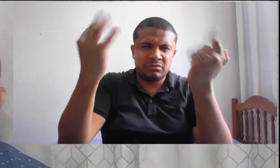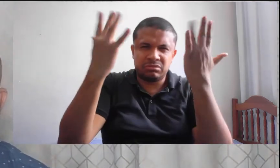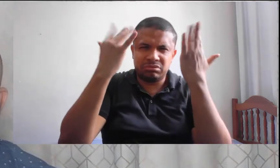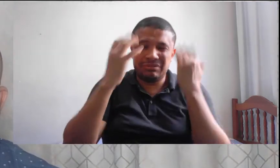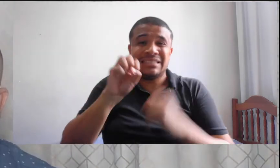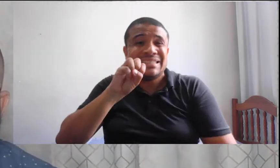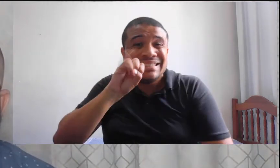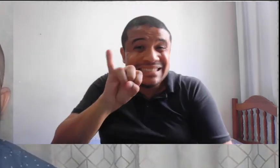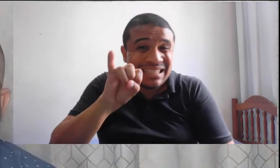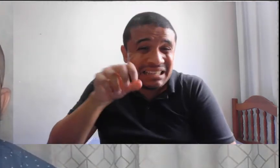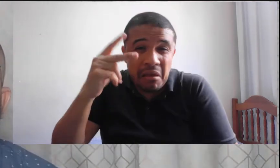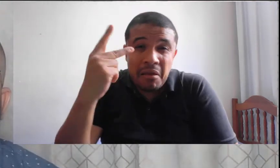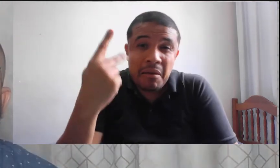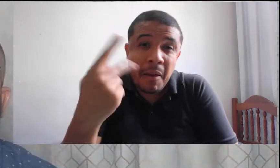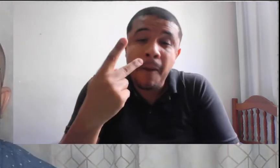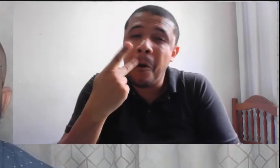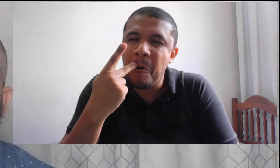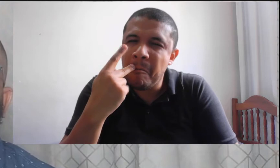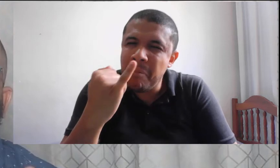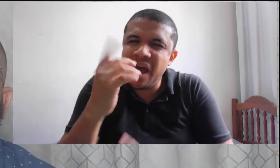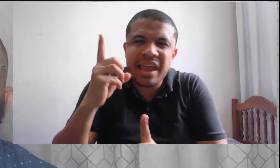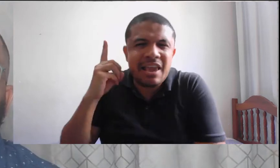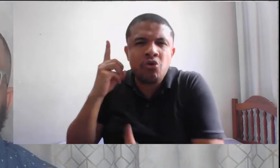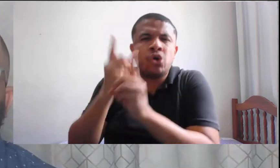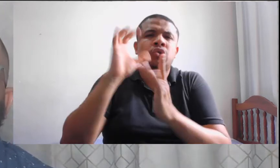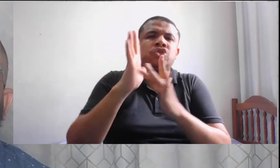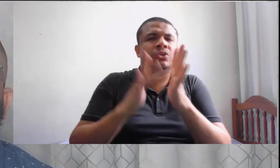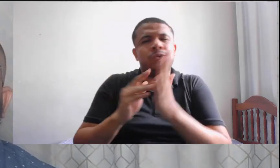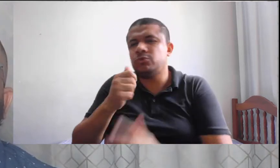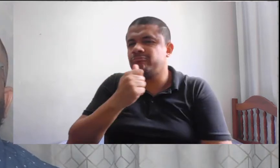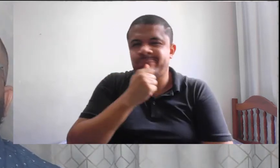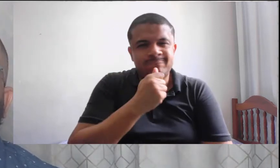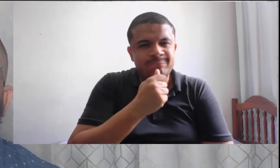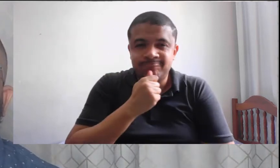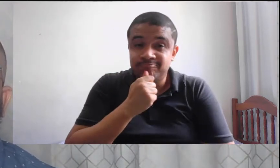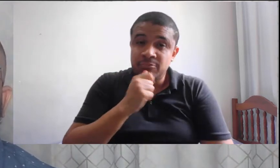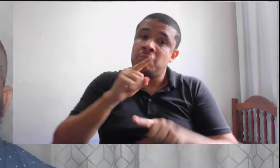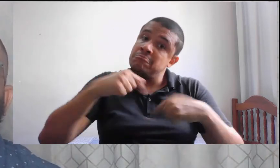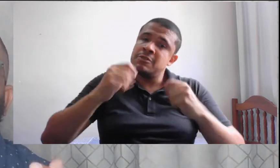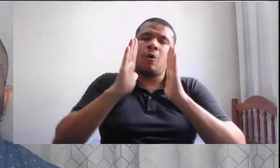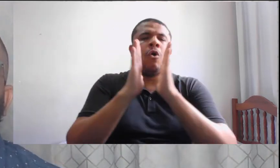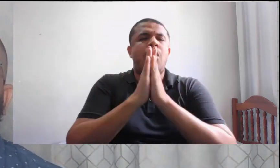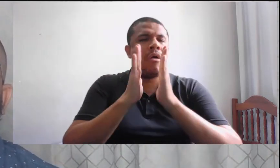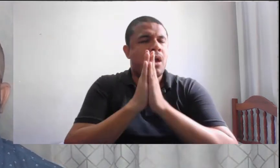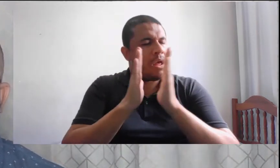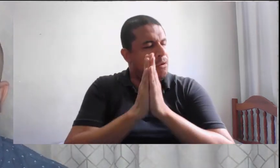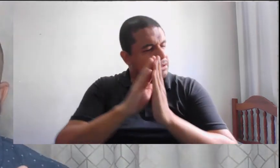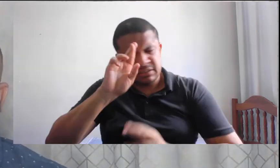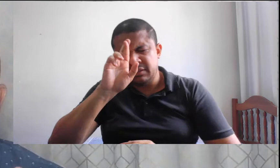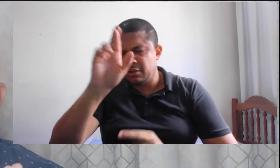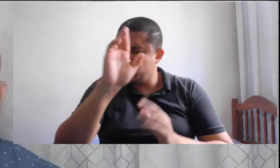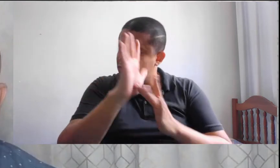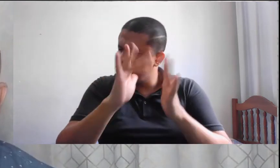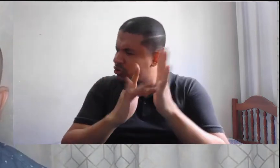E se o seu pai ainda não teve esse encontro real com o Senhor, ore ao Senhor dizendo: Senhor,